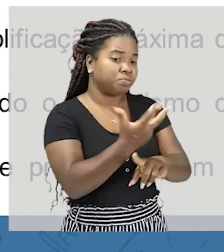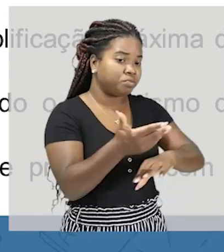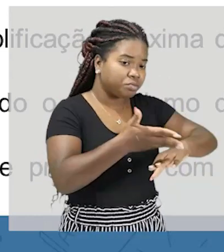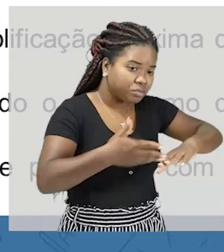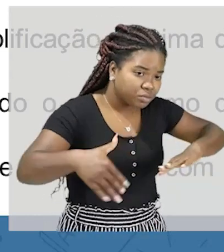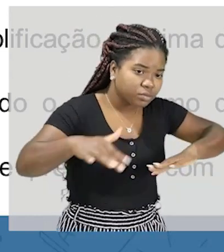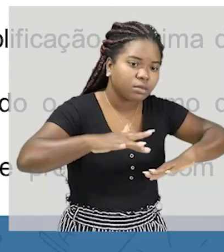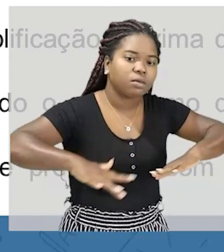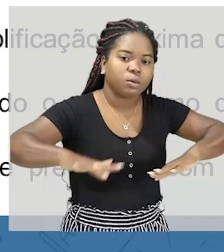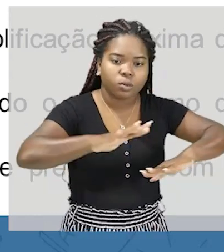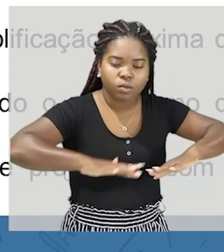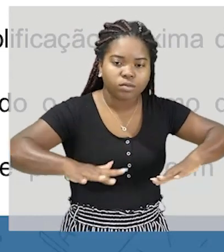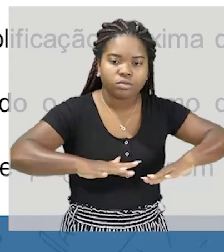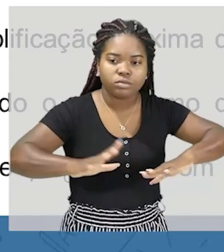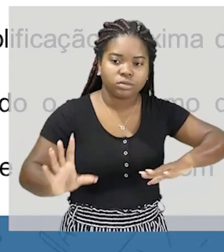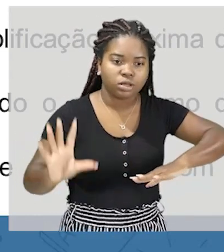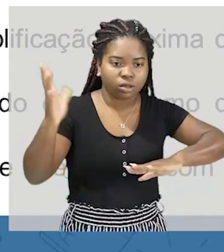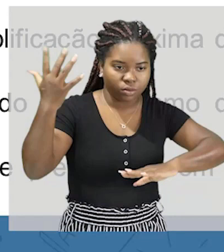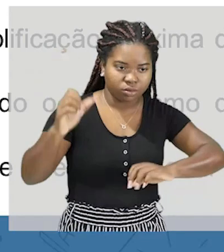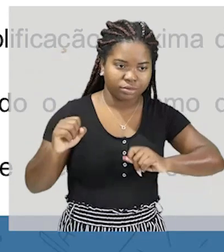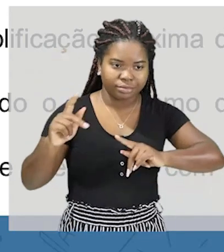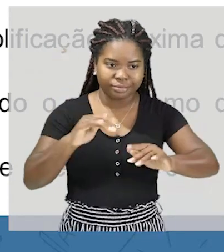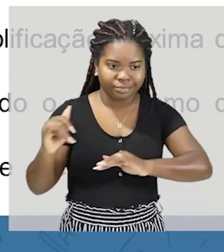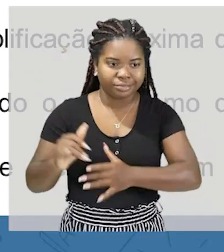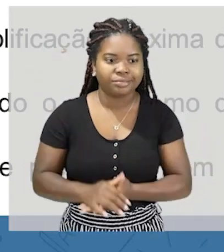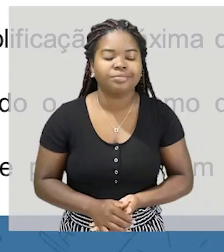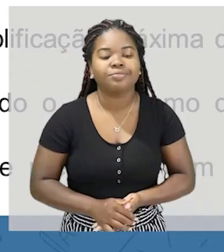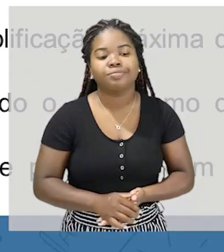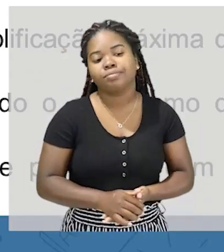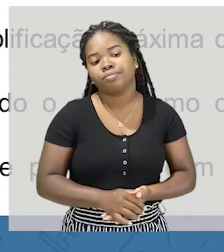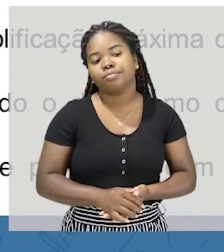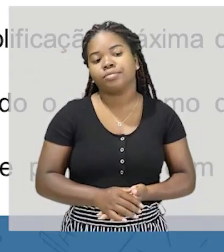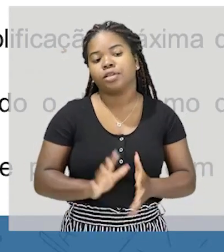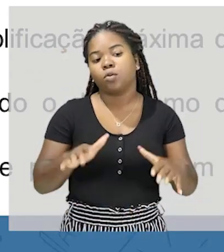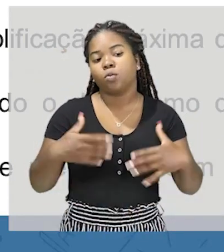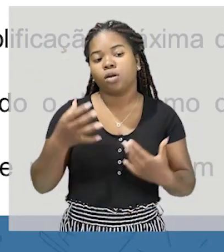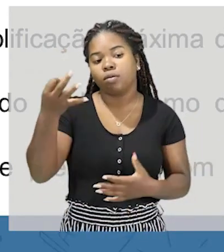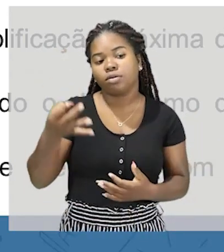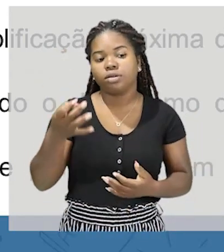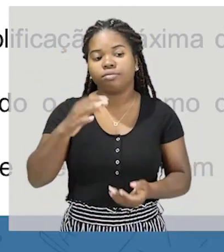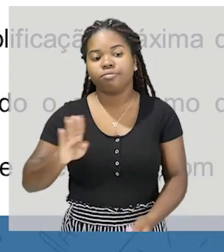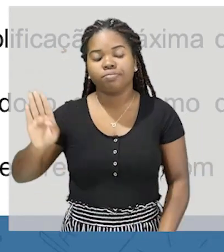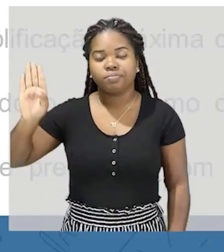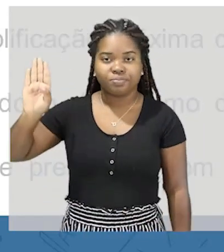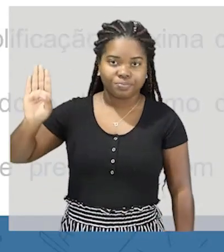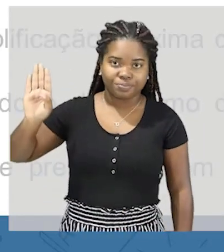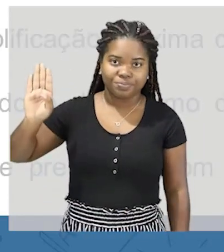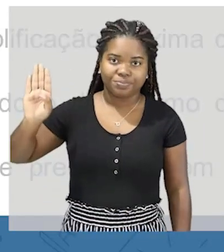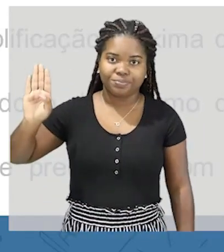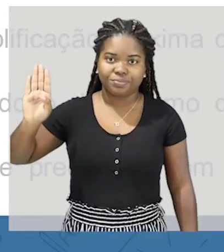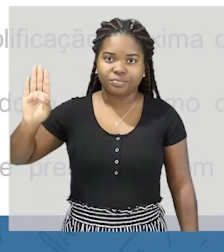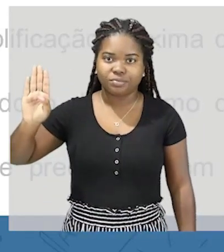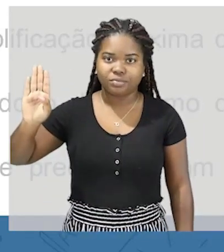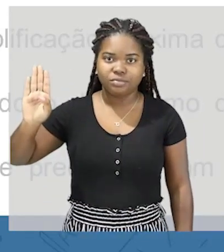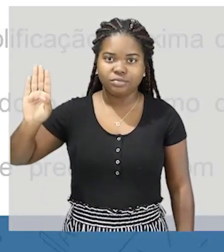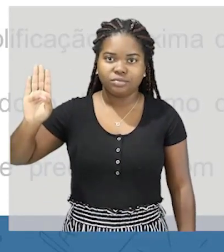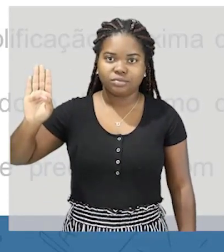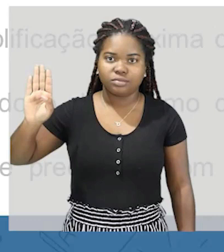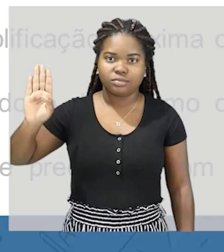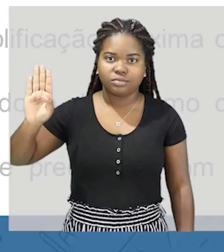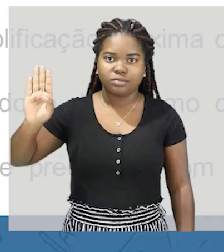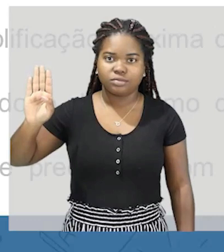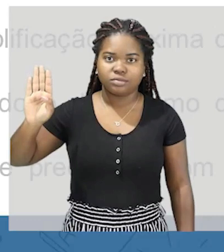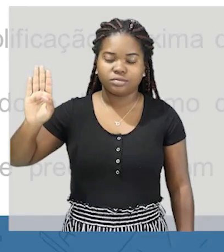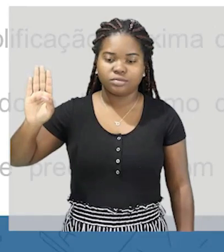contemporânea ser consolidada como arte contemporânea. Então a gente pode dizer que é uma exploração, letra B, insólita de elementos